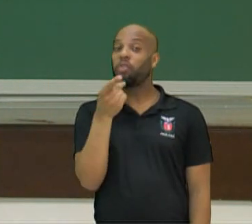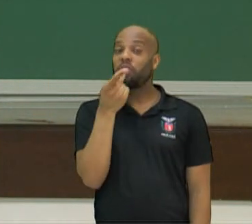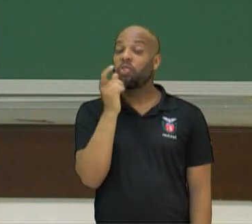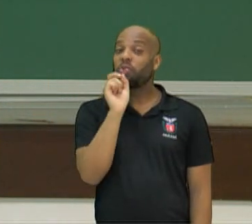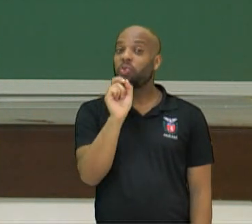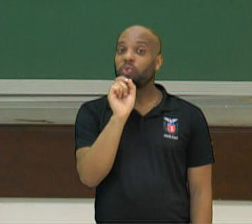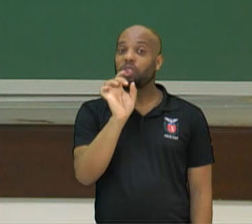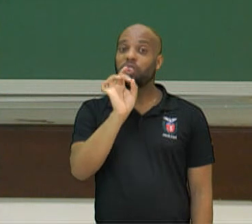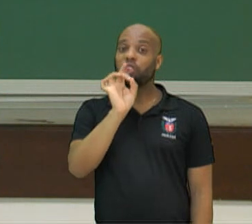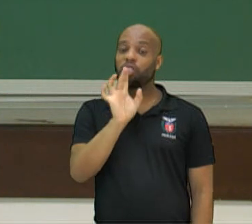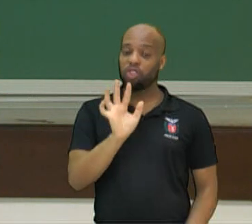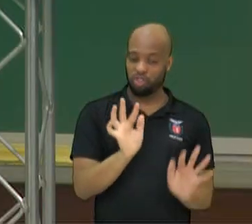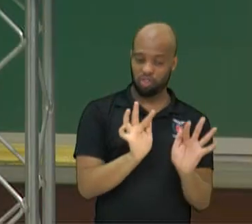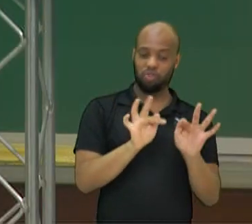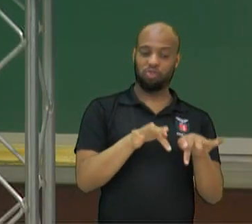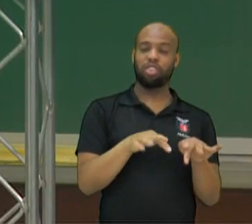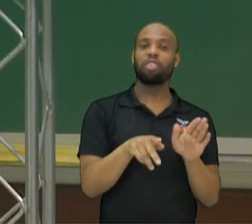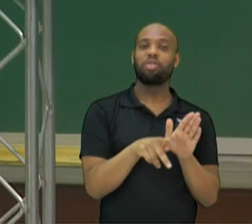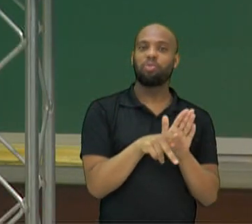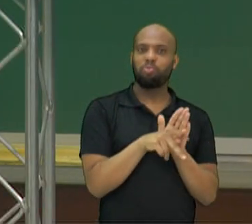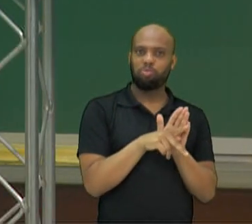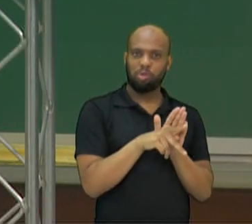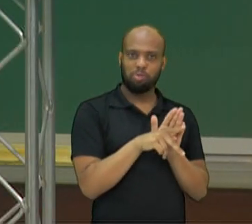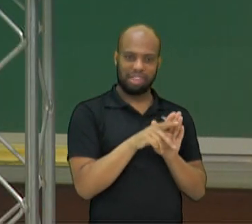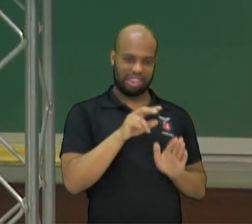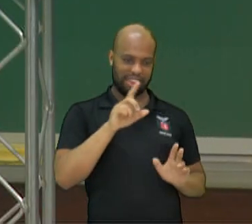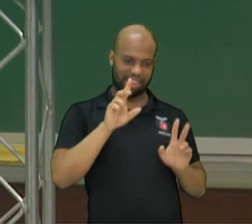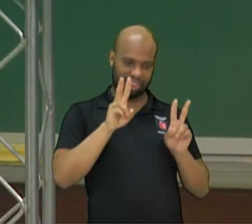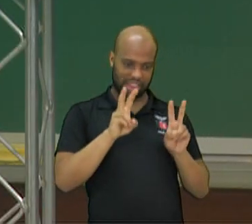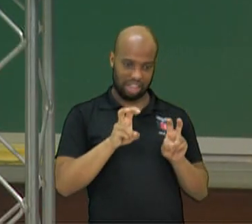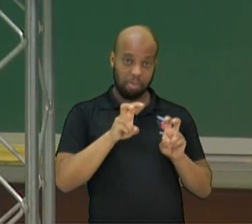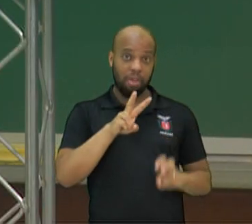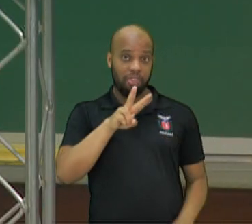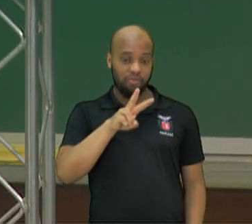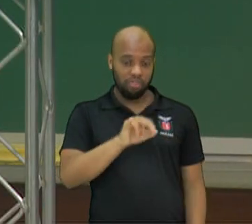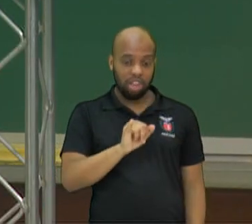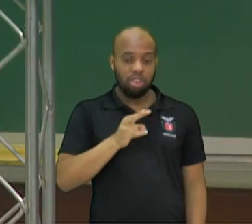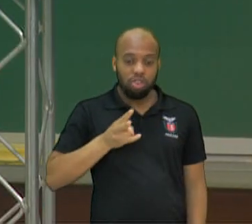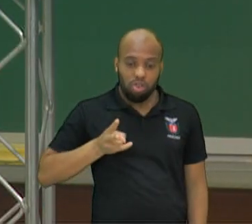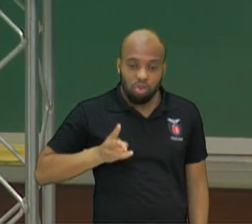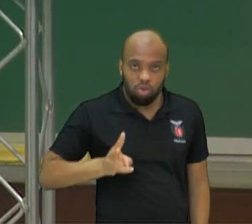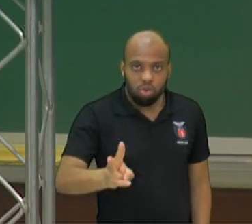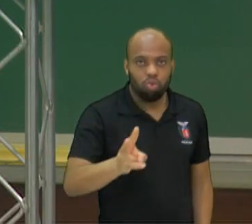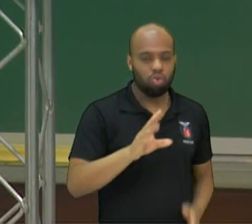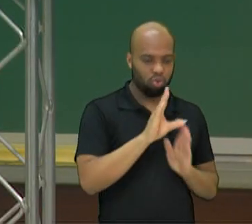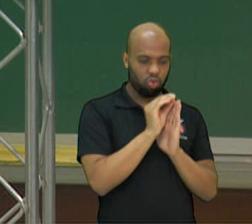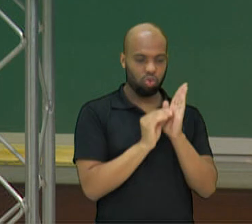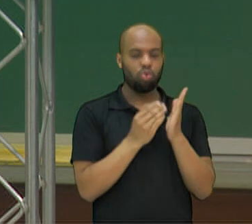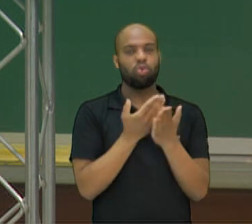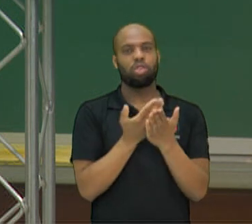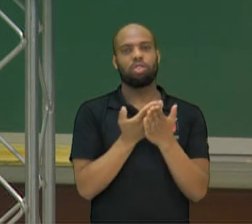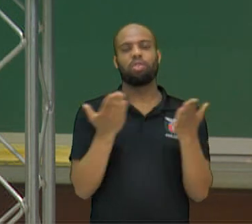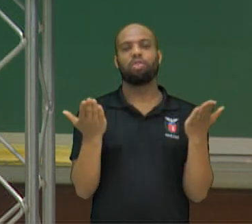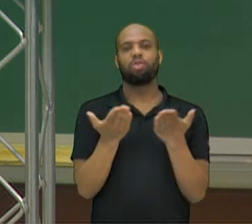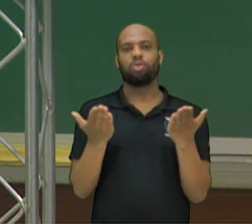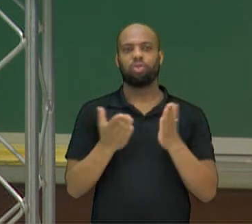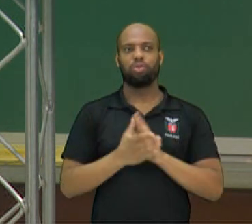vamos apenas finalizar porque nós vamos dar continuidade ao nosso conteúdo da aula de